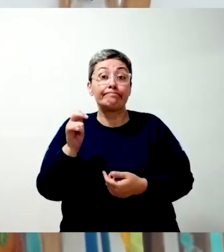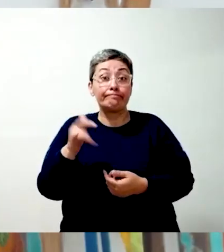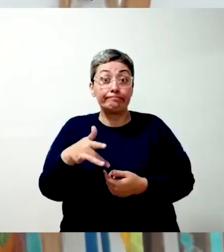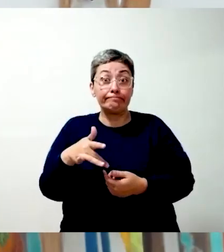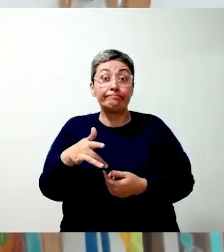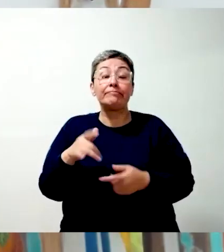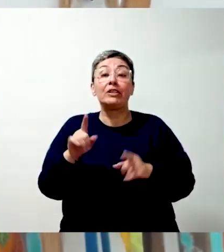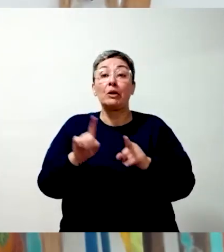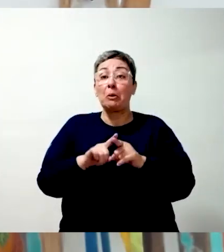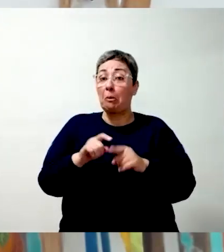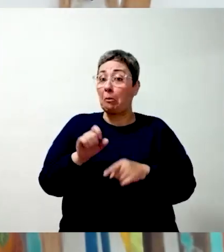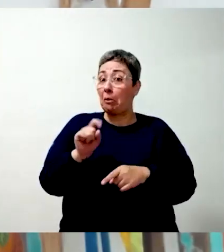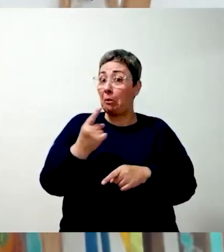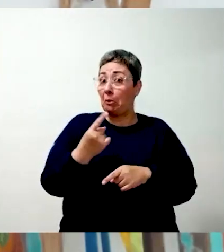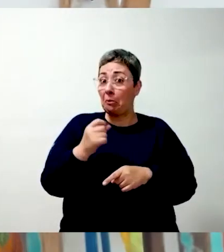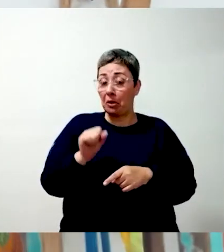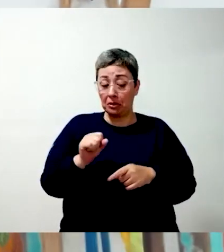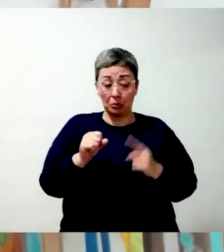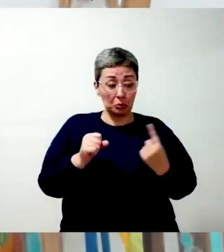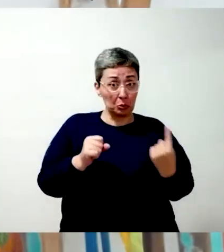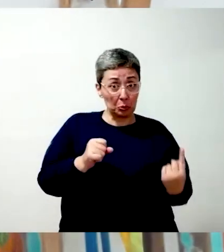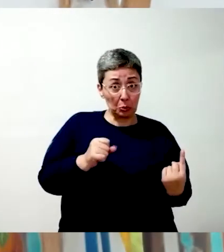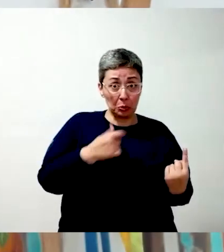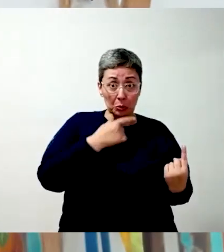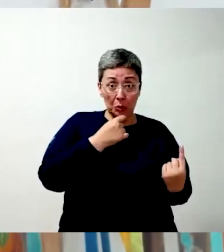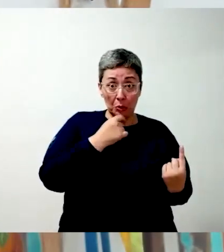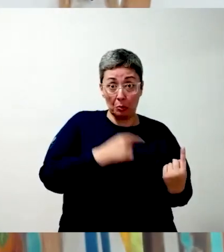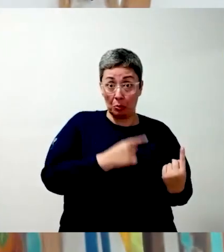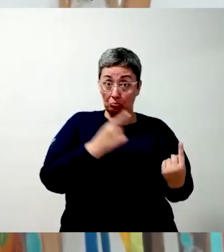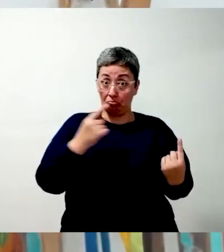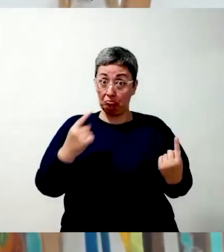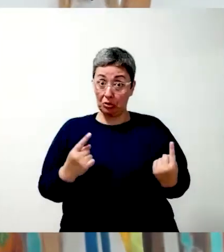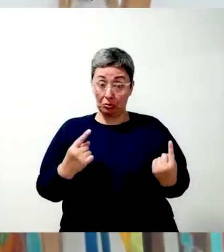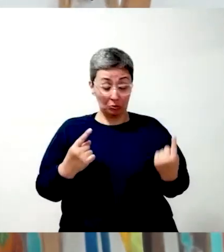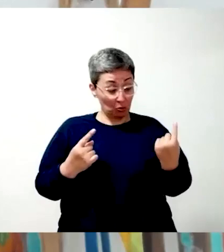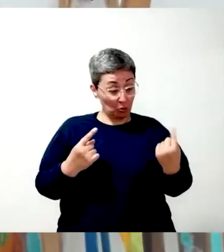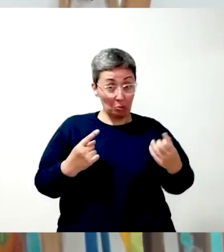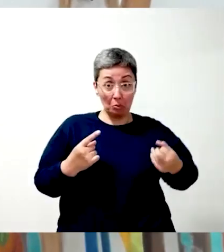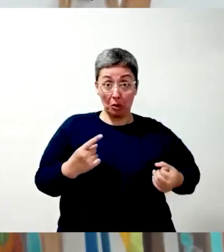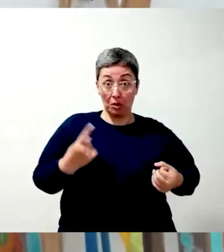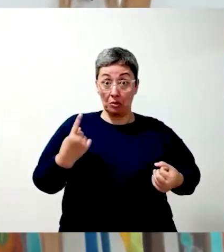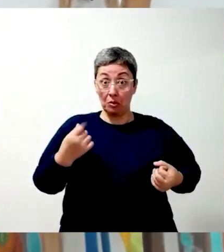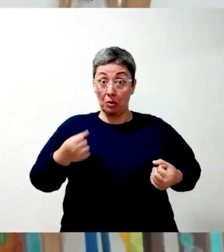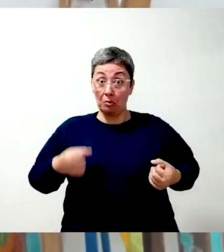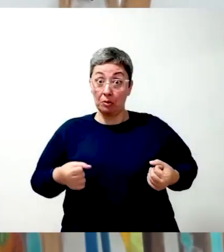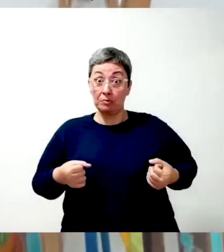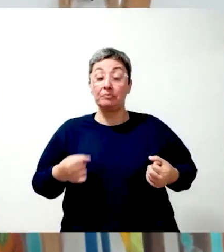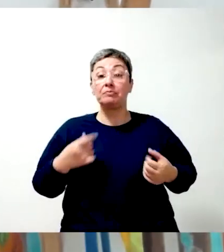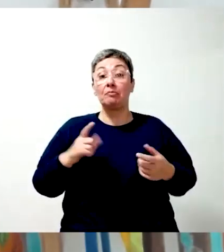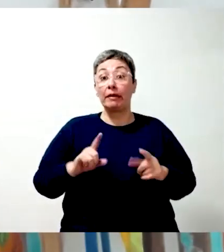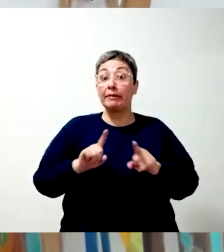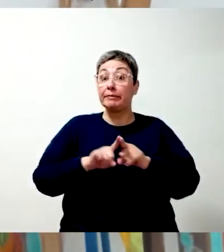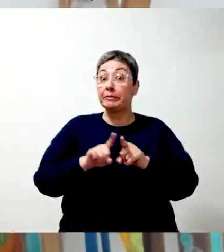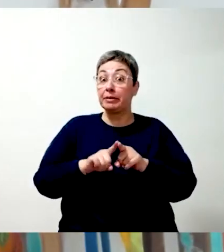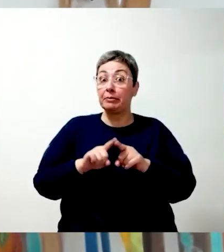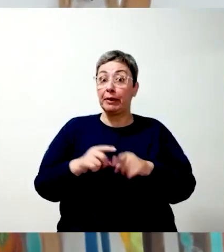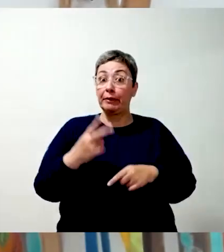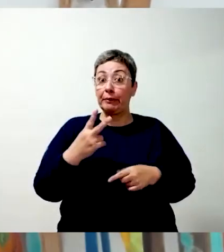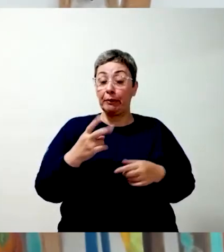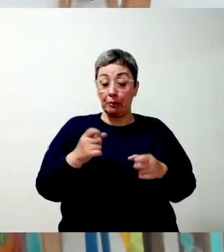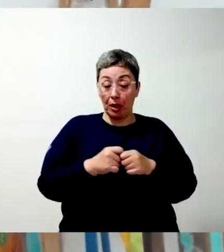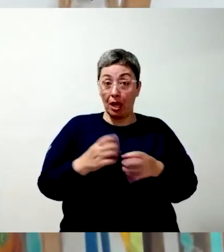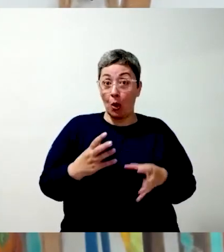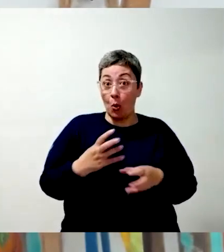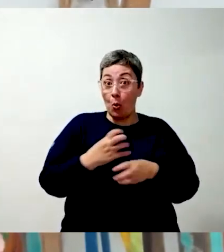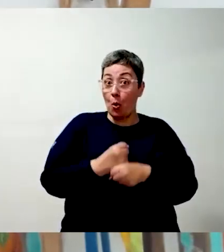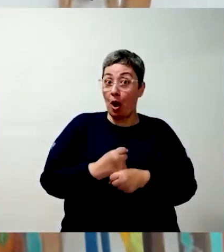5 centavos. Uma moeda no bolso de um jovem, outra moeda no bolso de outro jovem. E ainda, com essas